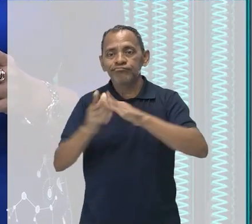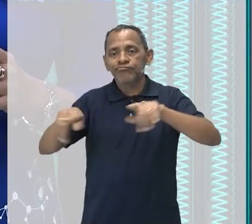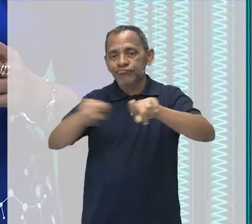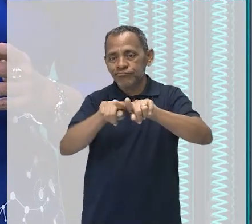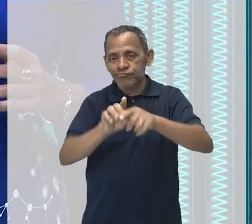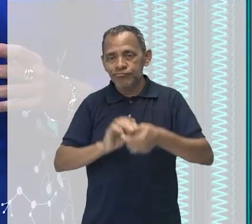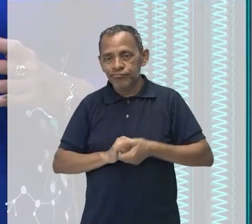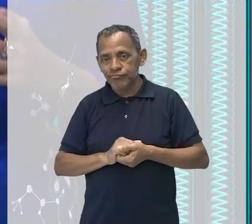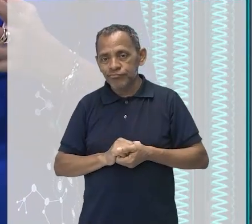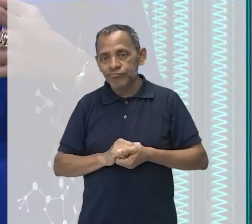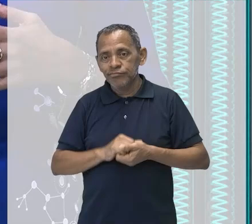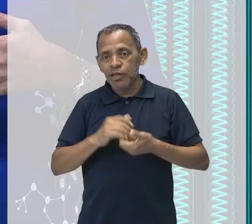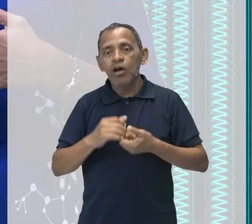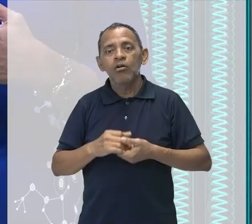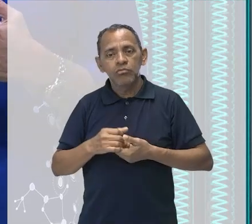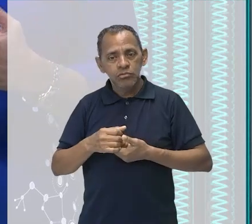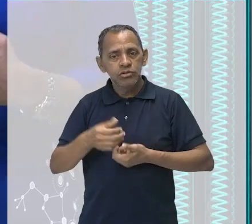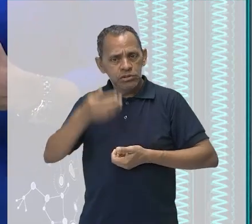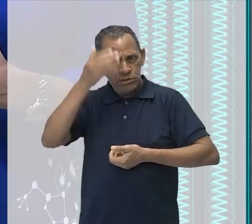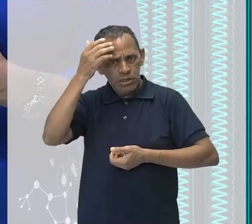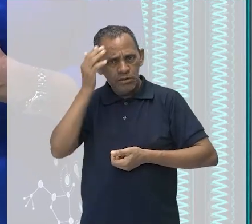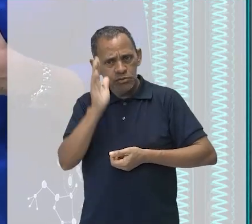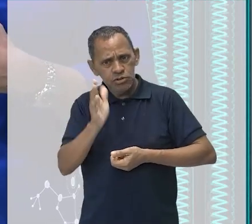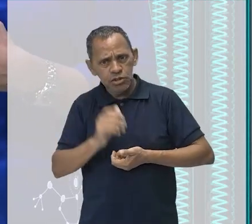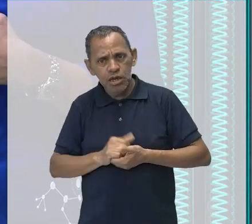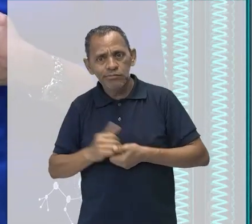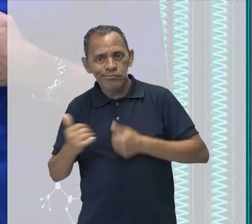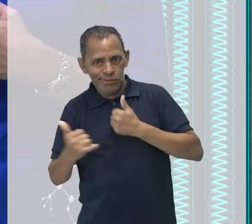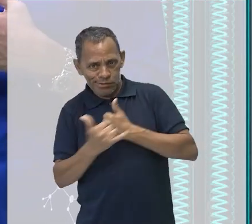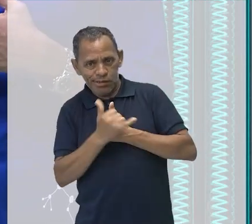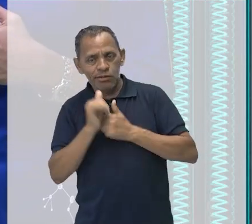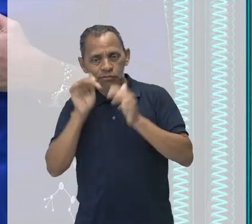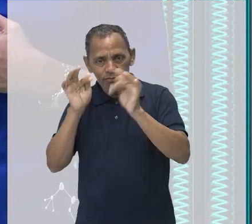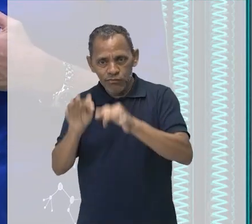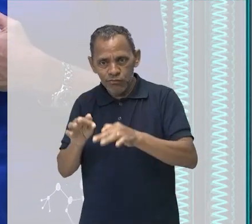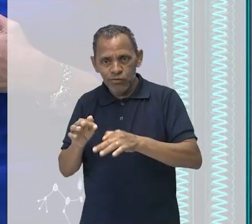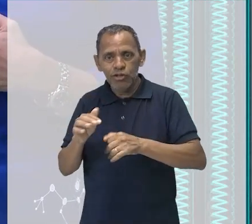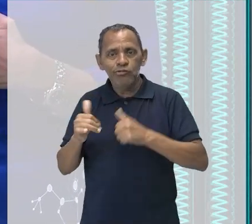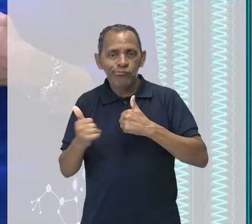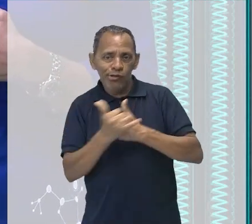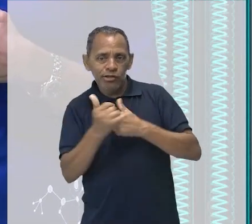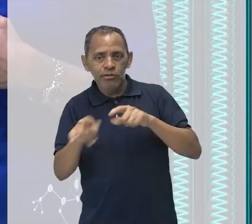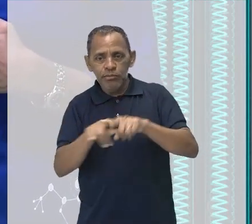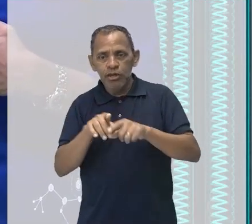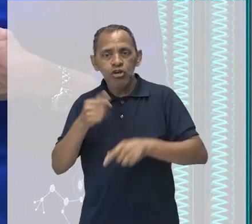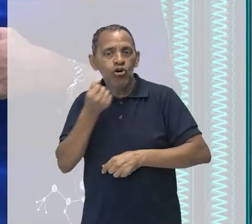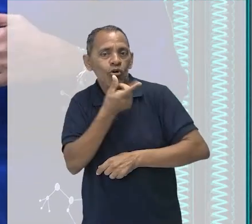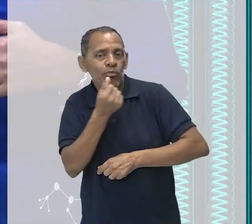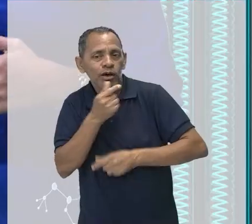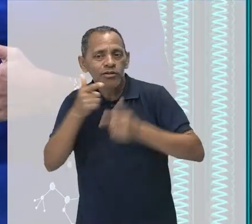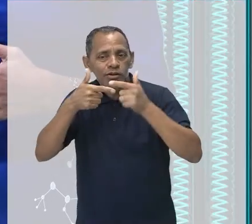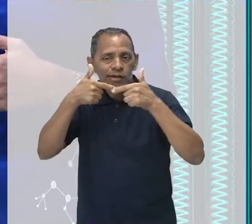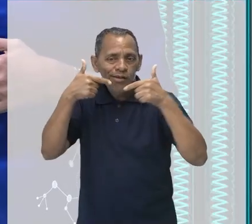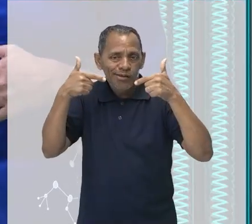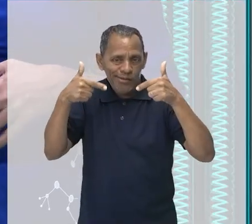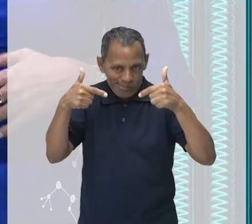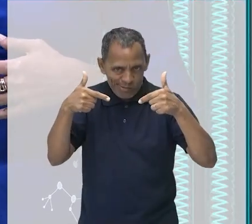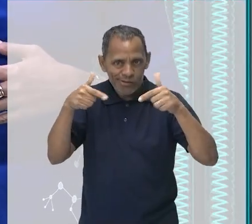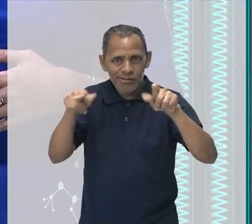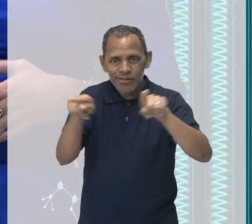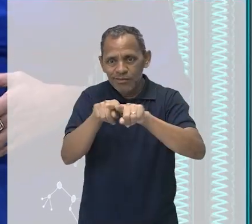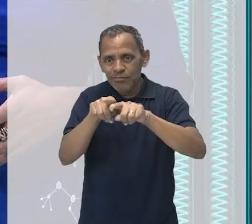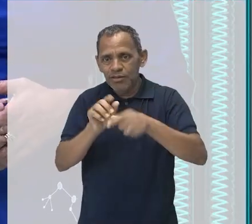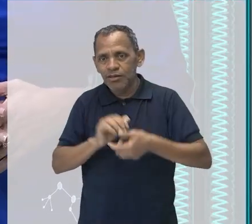bonecos. Então, como vocês já sabem, a tragédia tem um final trágico, a comédia ela leva risos,